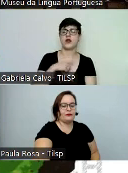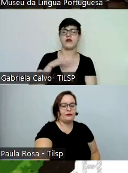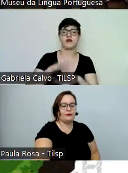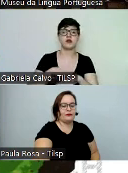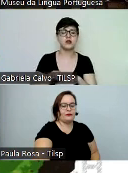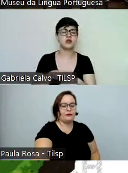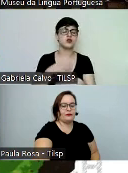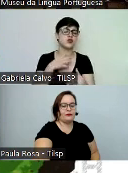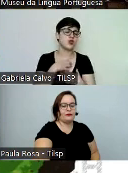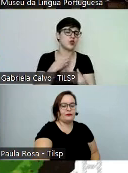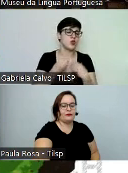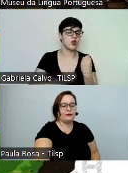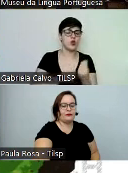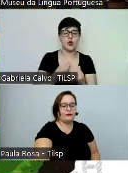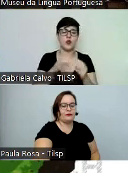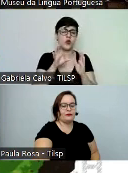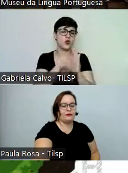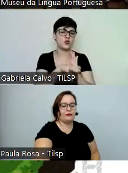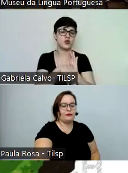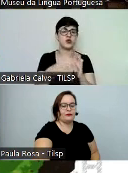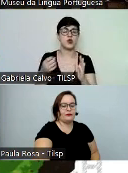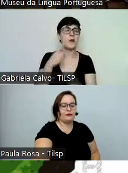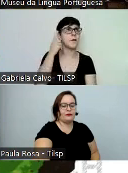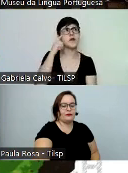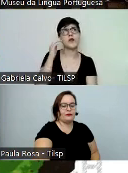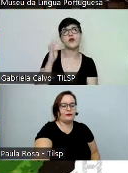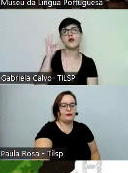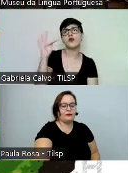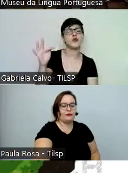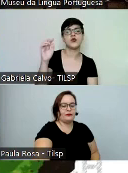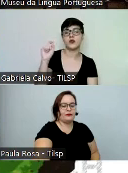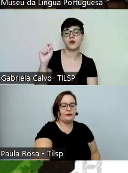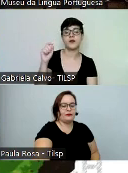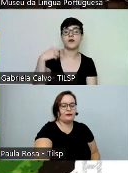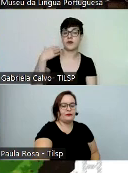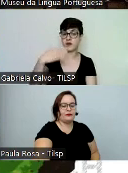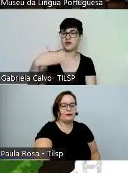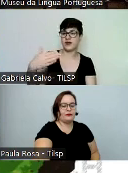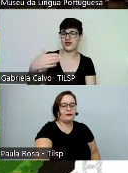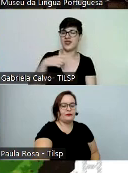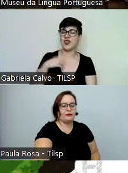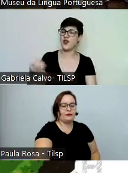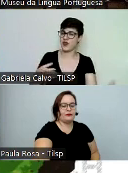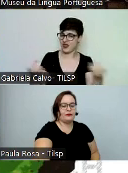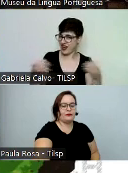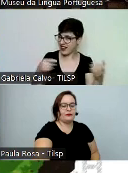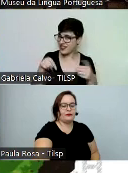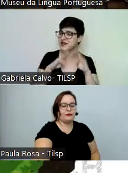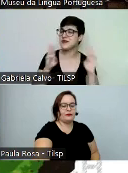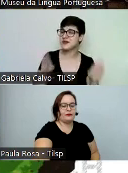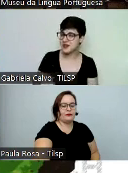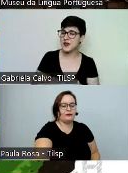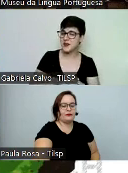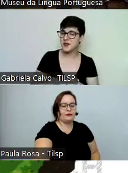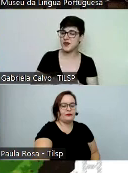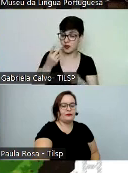abordar essa nova definição pensando no futuro em breve nós teremos algumas novidades por aqui em duas semanas